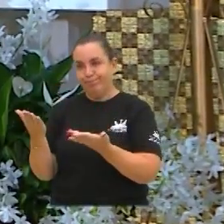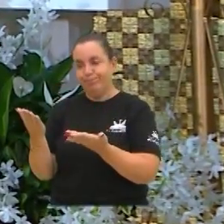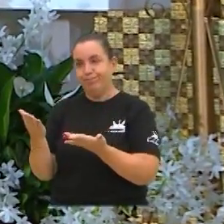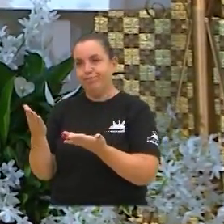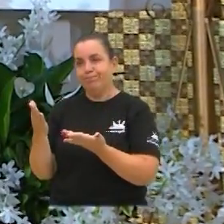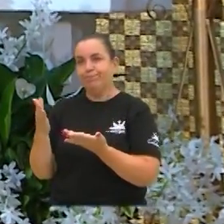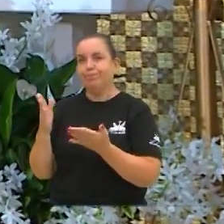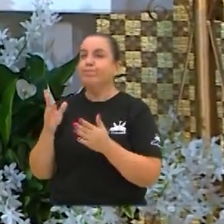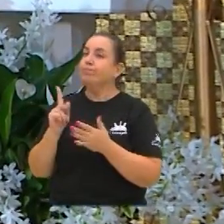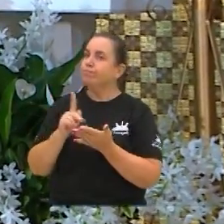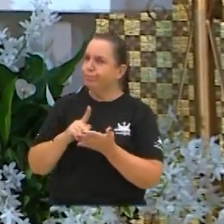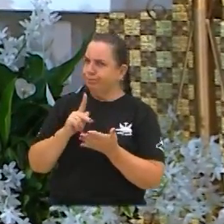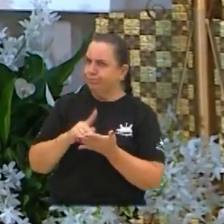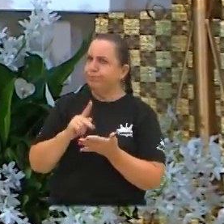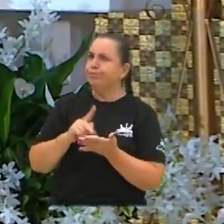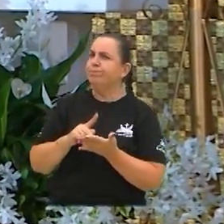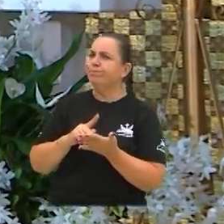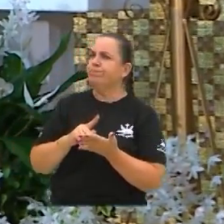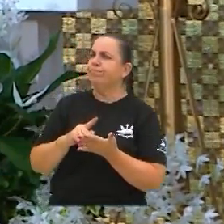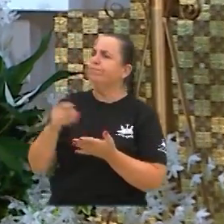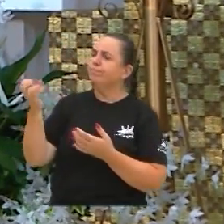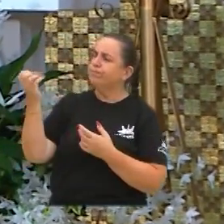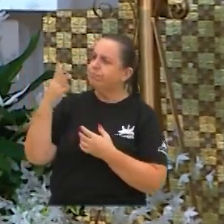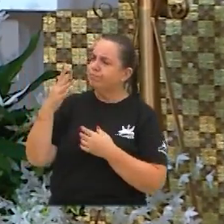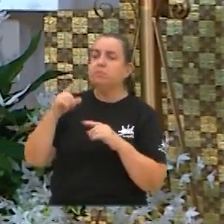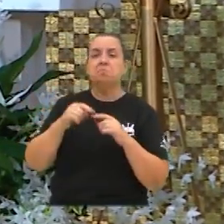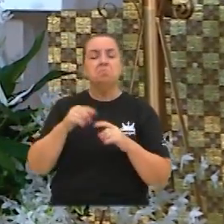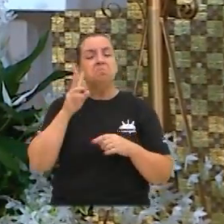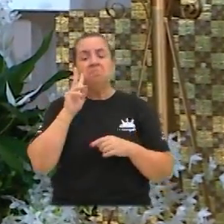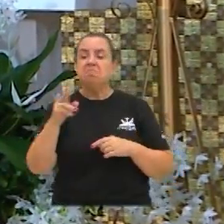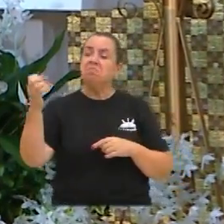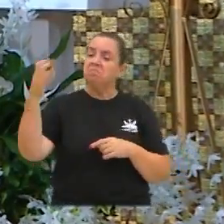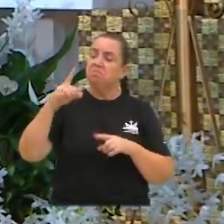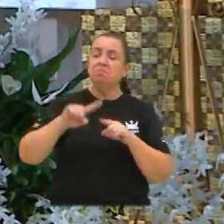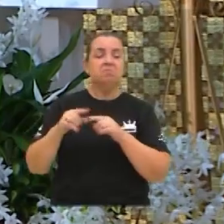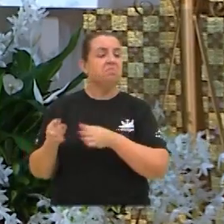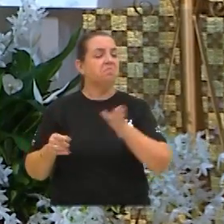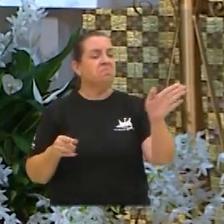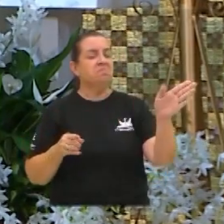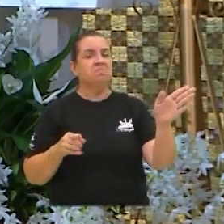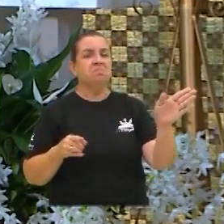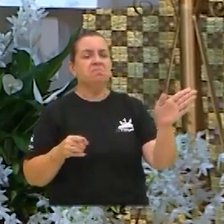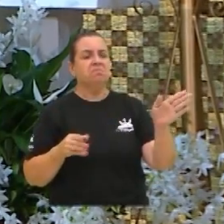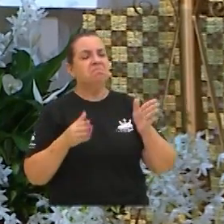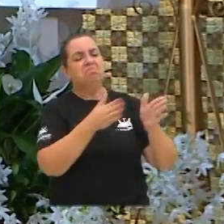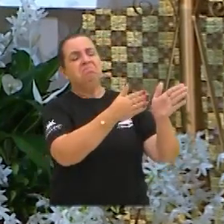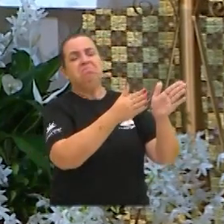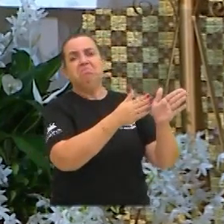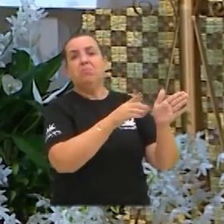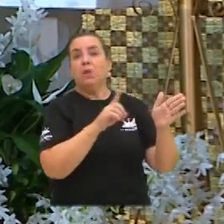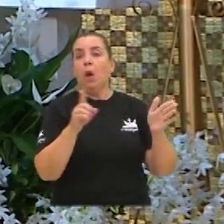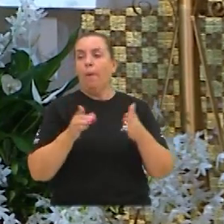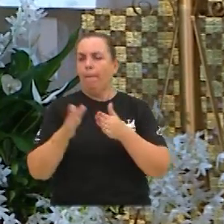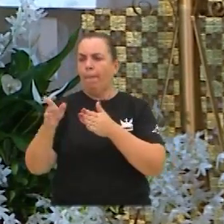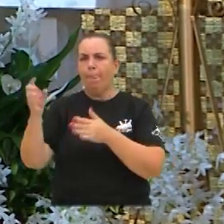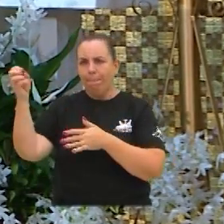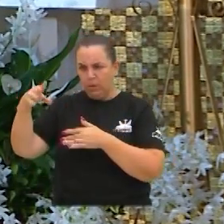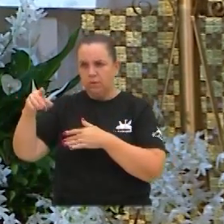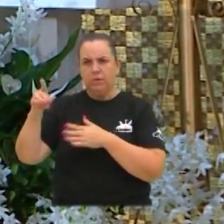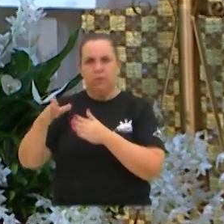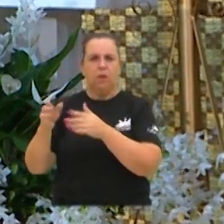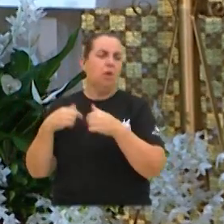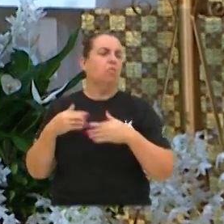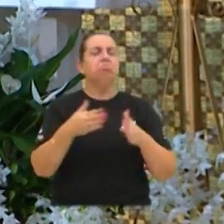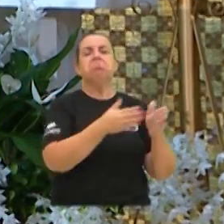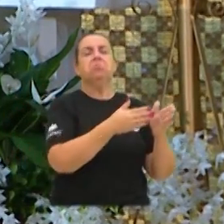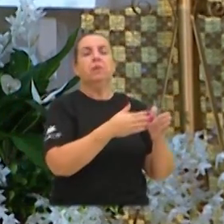Não adianta nada eu ver e tomar outro caminho. Se nós queremos caminhar na luz, temos